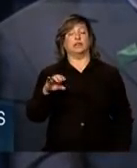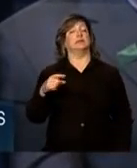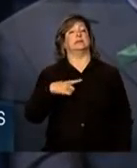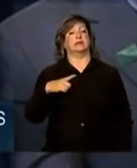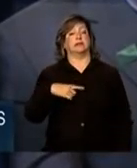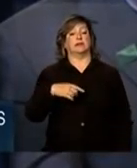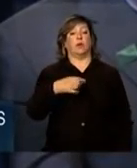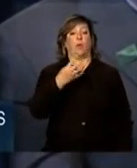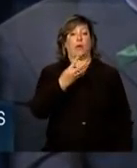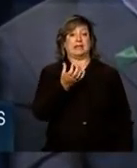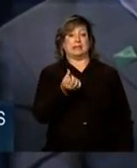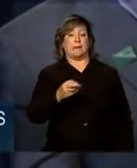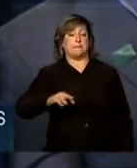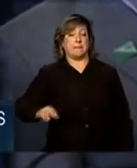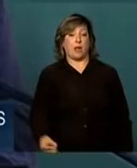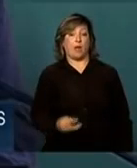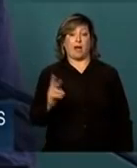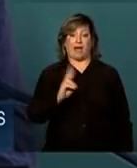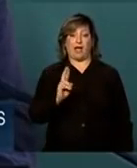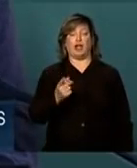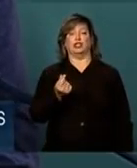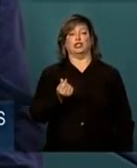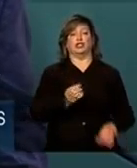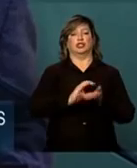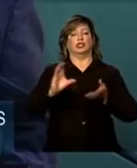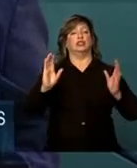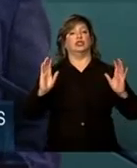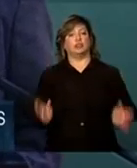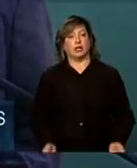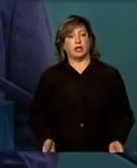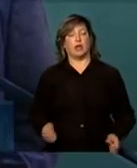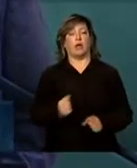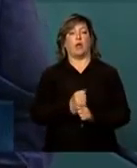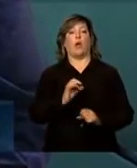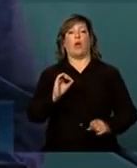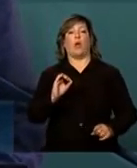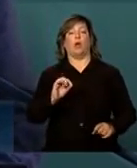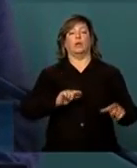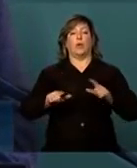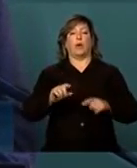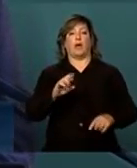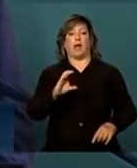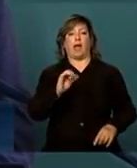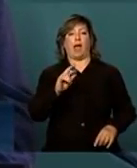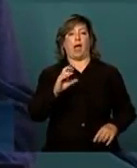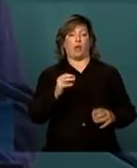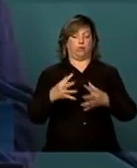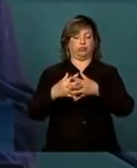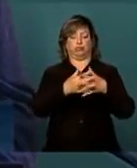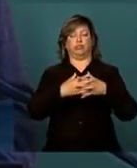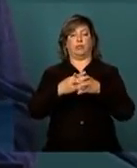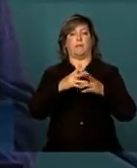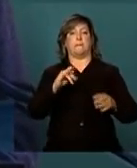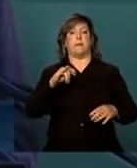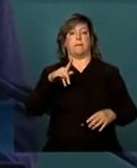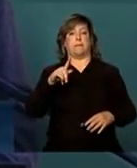46 milhões de reais que já foram repassados para a Operação Carro-Pipa e para outras ações